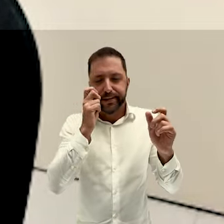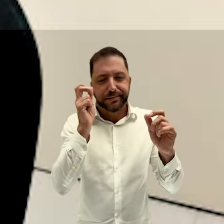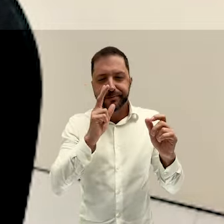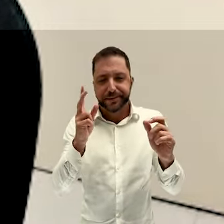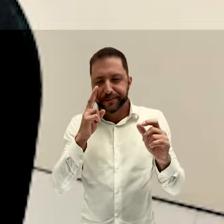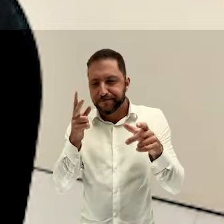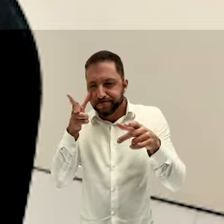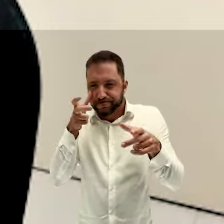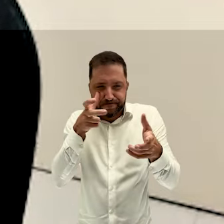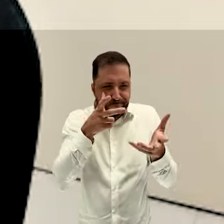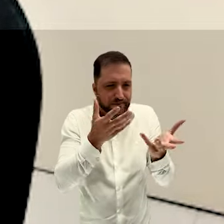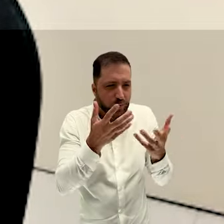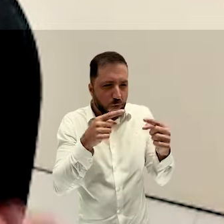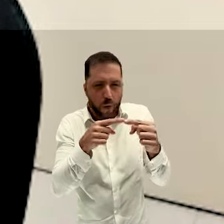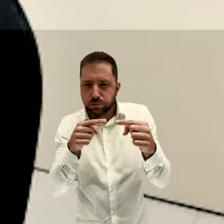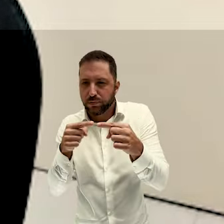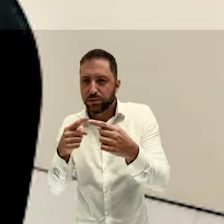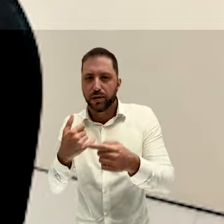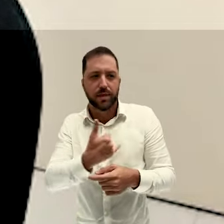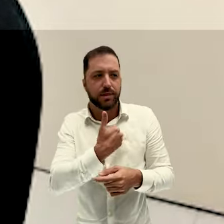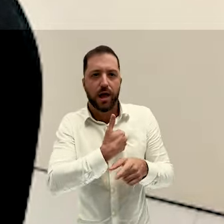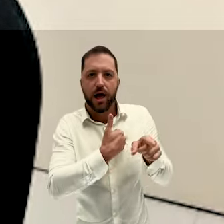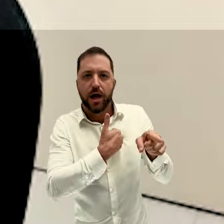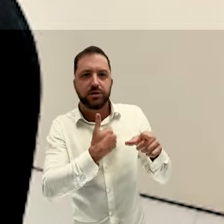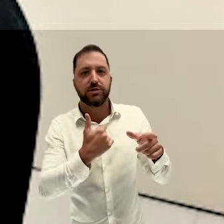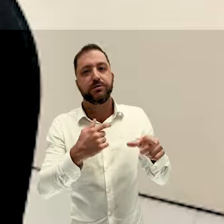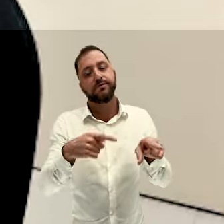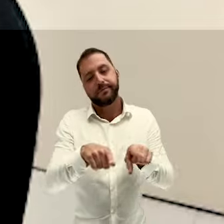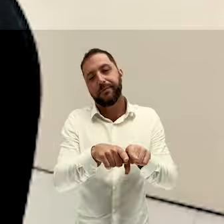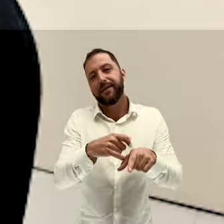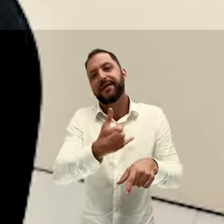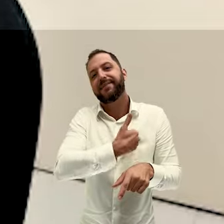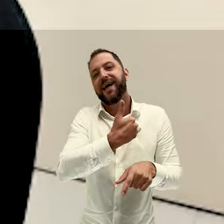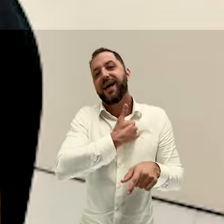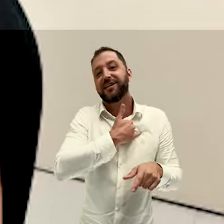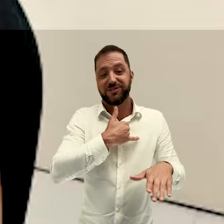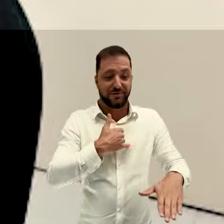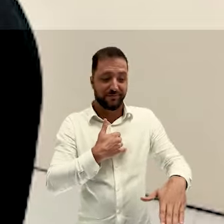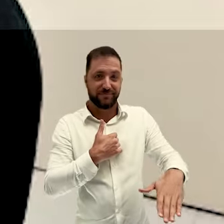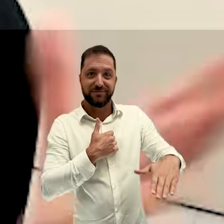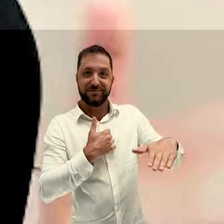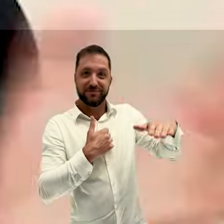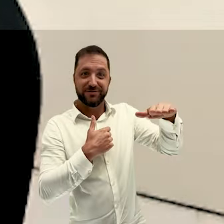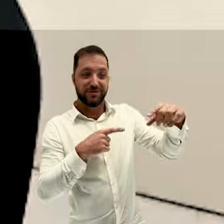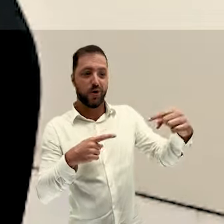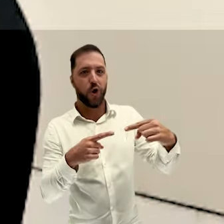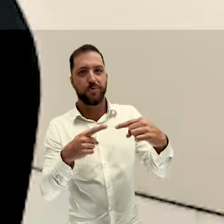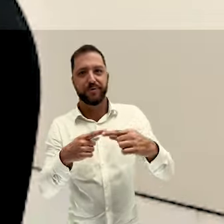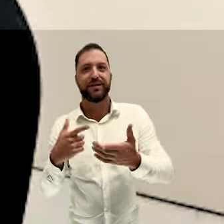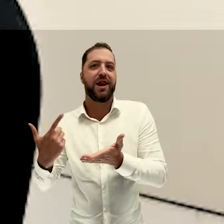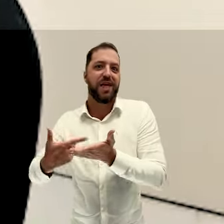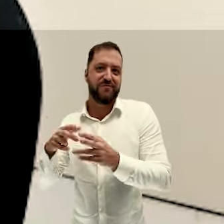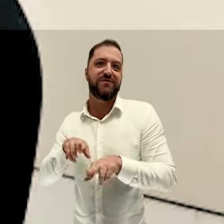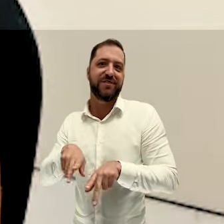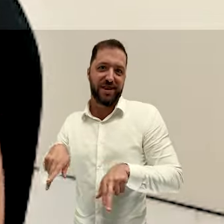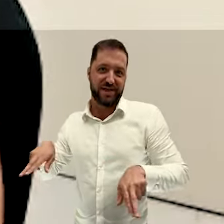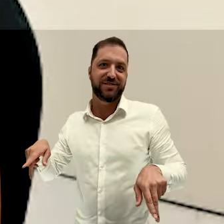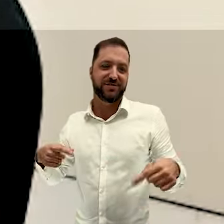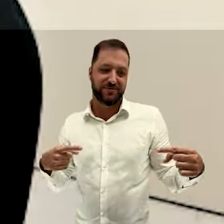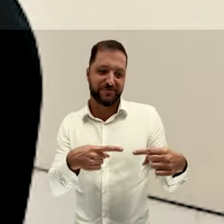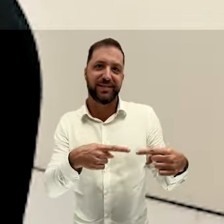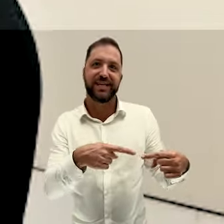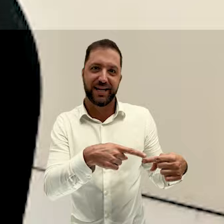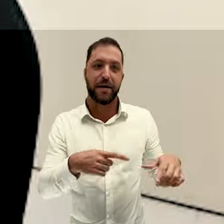um professor muito perceptivo para entender a idade dessa criança, porque para cada idade existe um estilo